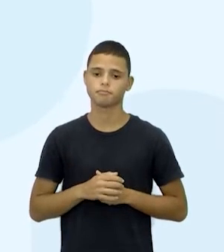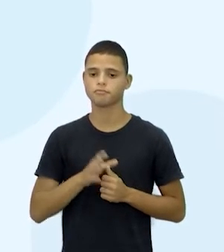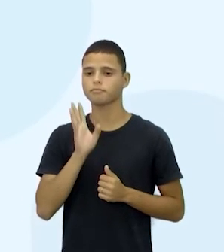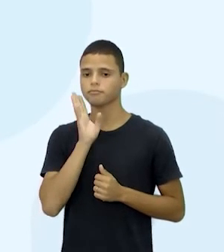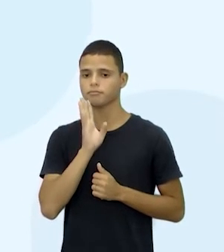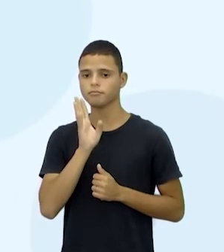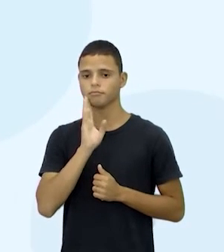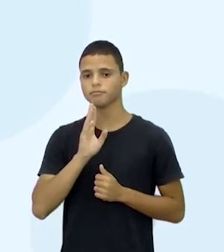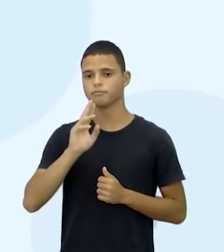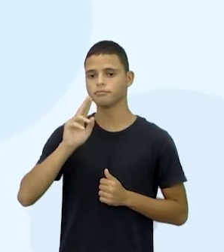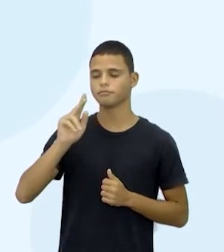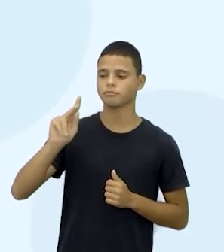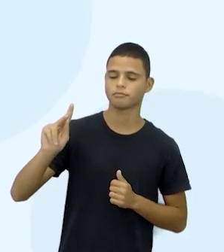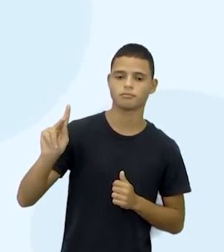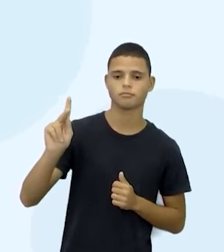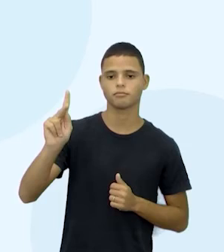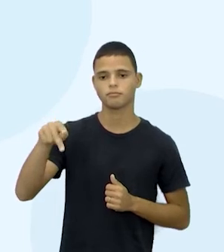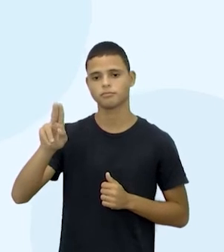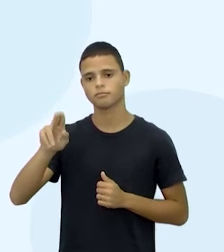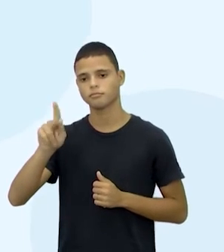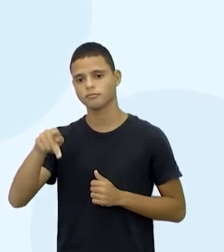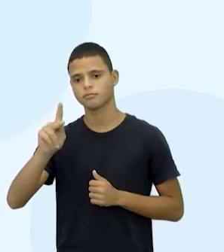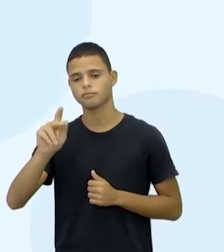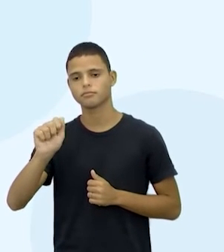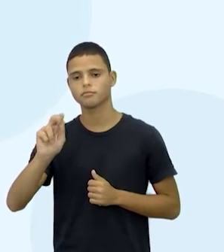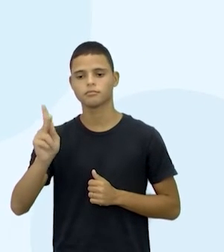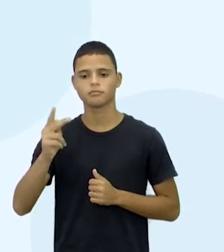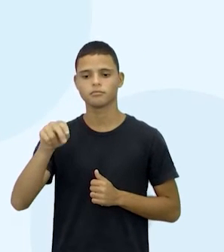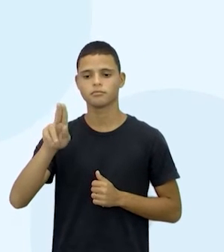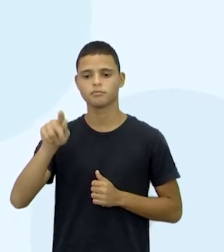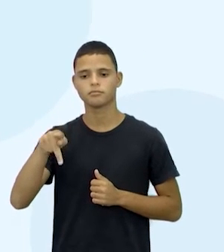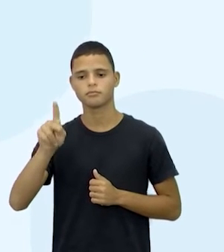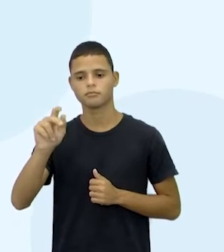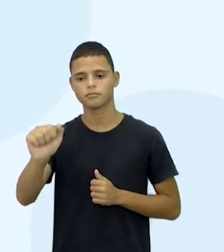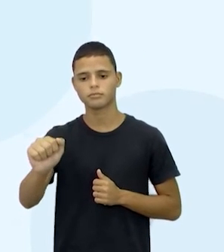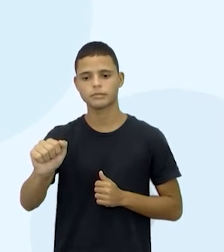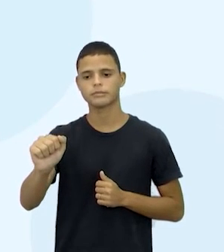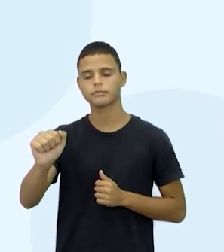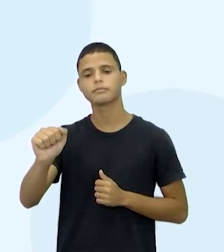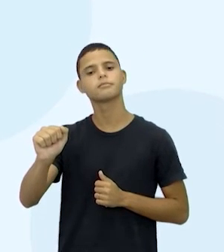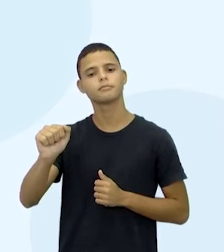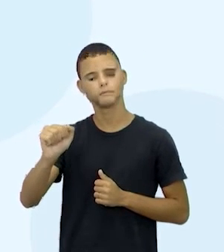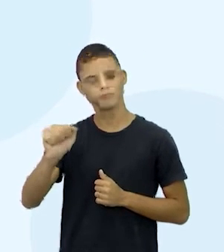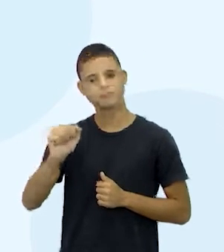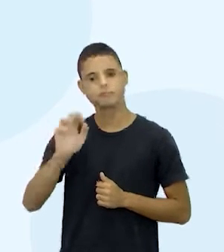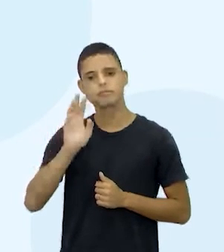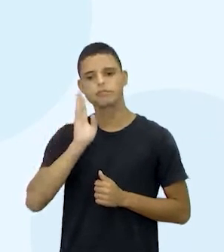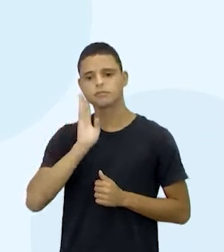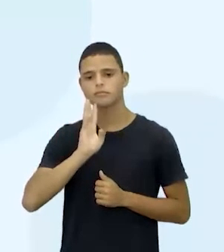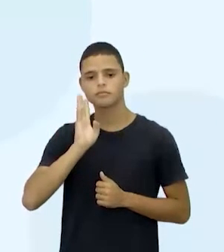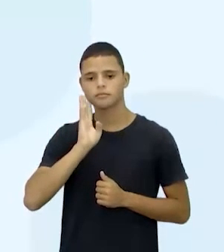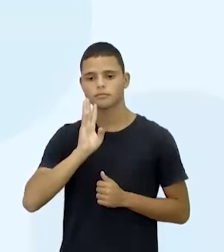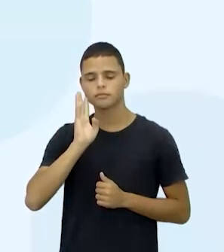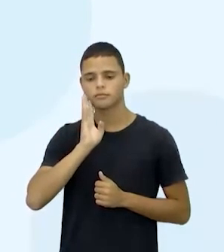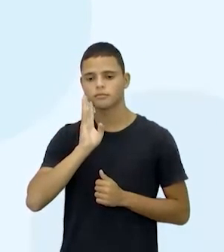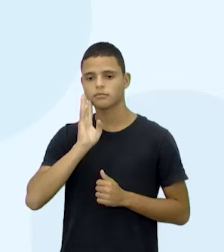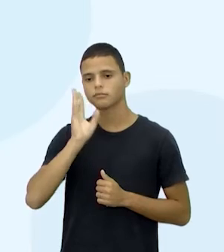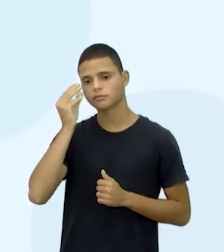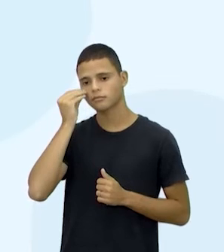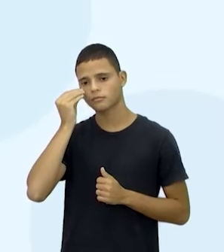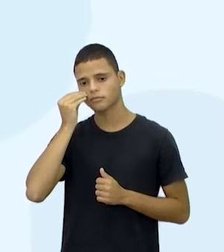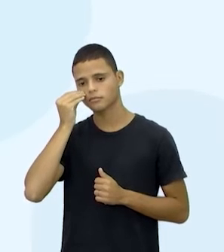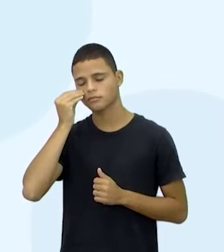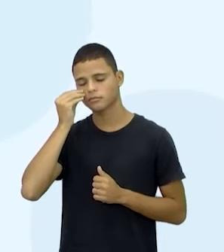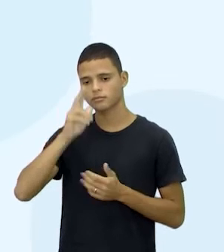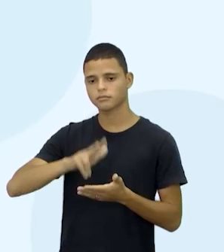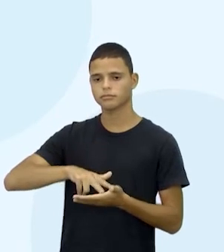a Uka-Uka. Vou te dar um spoiler. Aí ganha quem coloca o carinha ali em pé. Certo, tem que levantar a pessoa? Tem que deixar ela de pé. Olha que da